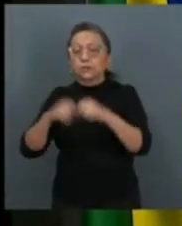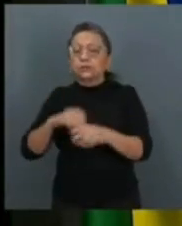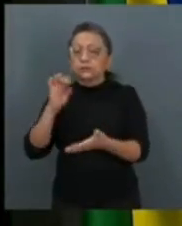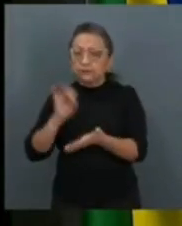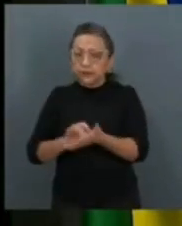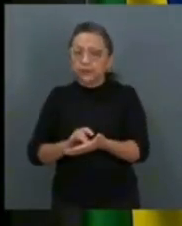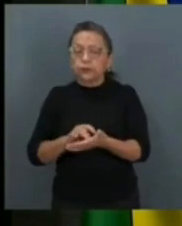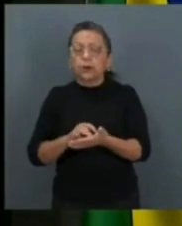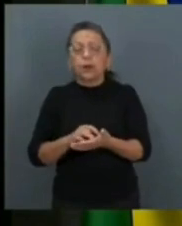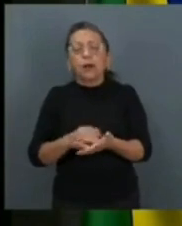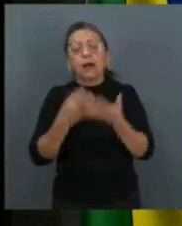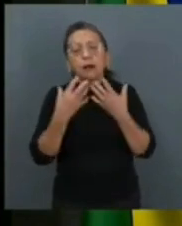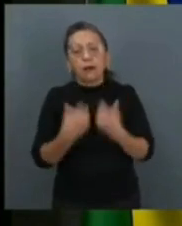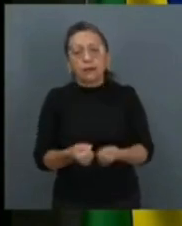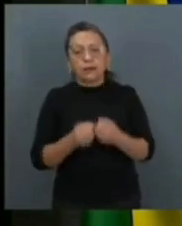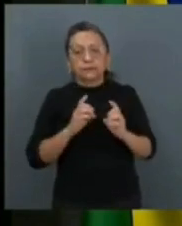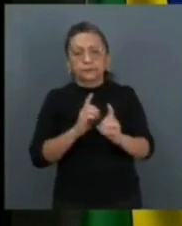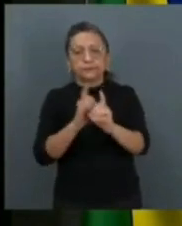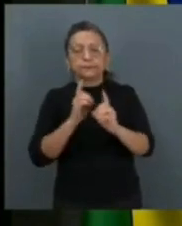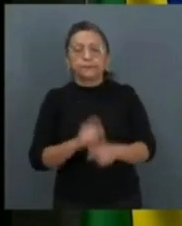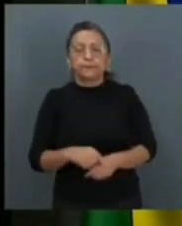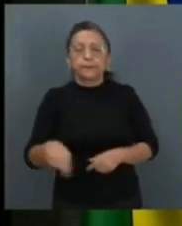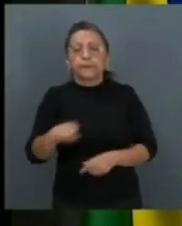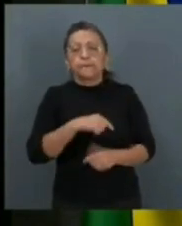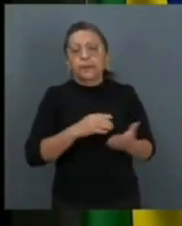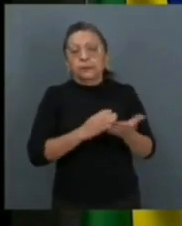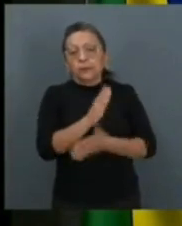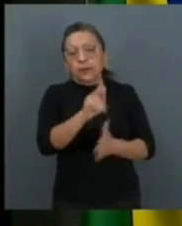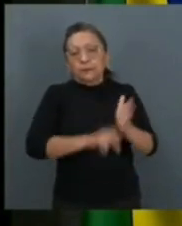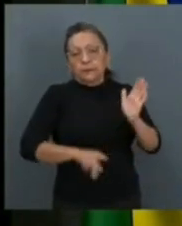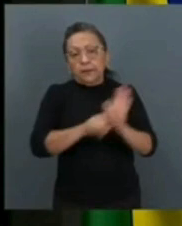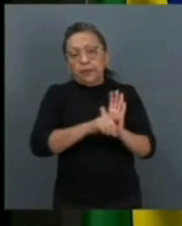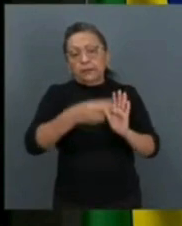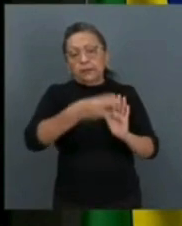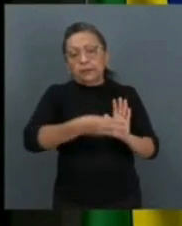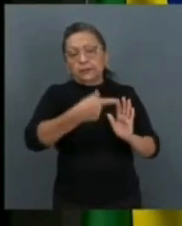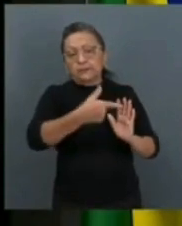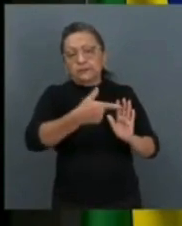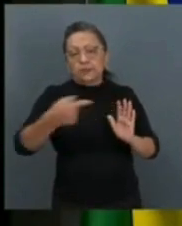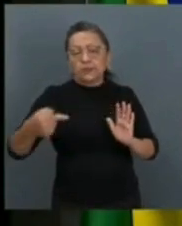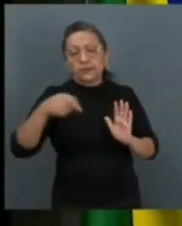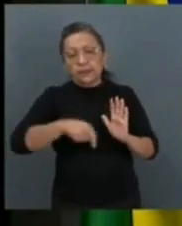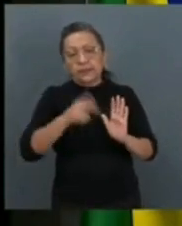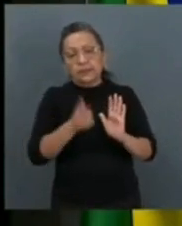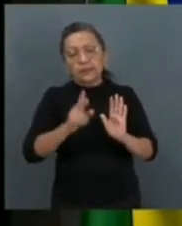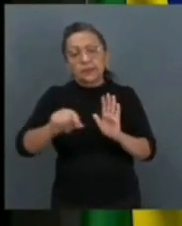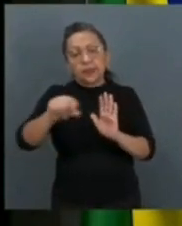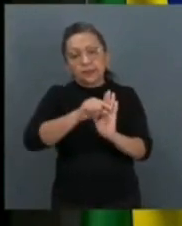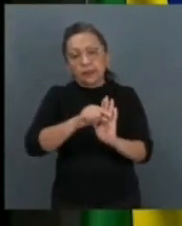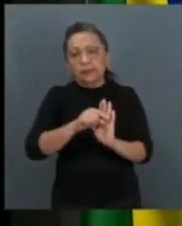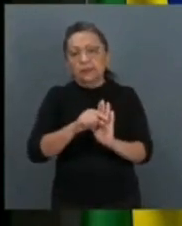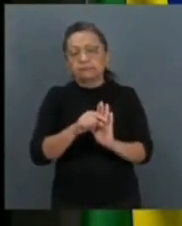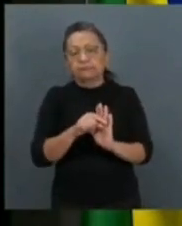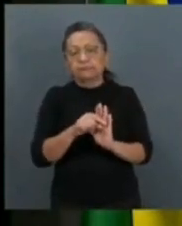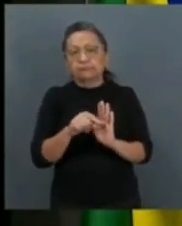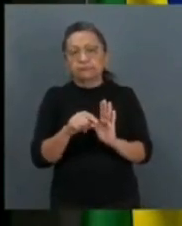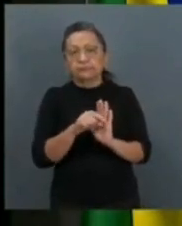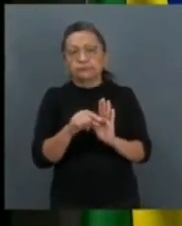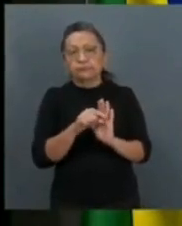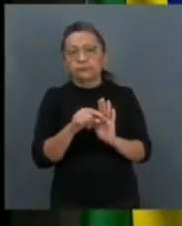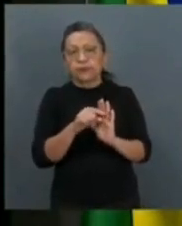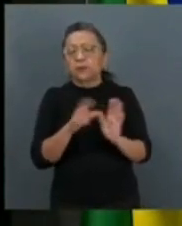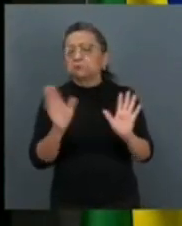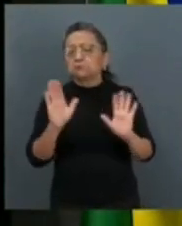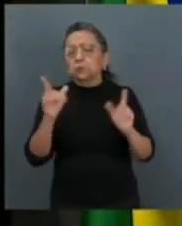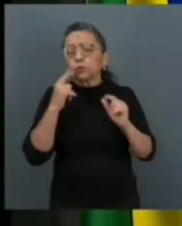efetivamente atendida. A aprovação do PL 327, da referida emenda, não tem muitos casos para